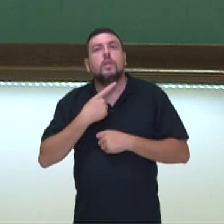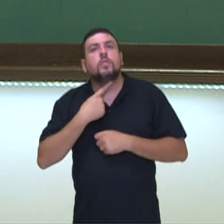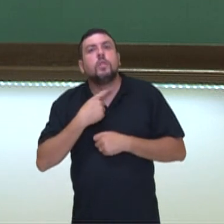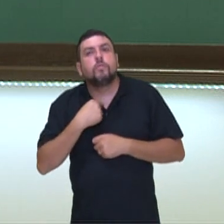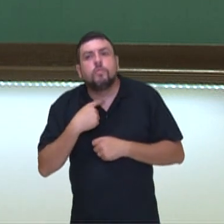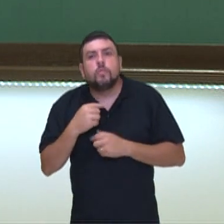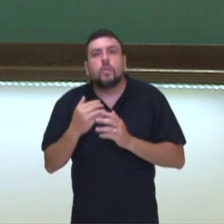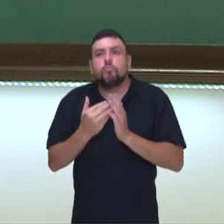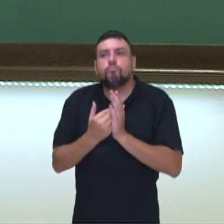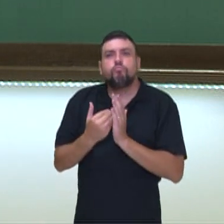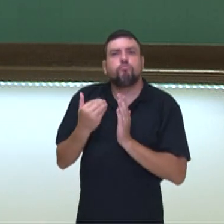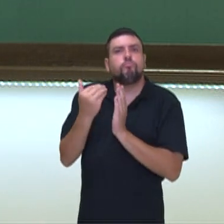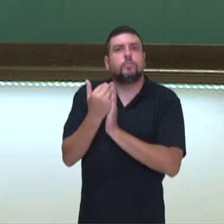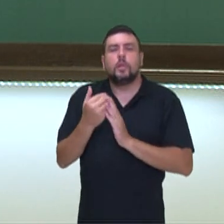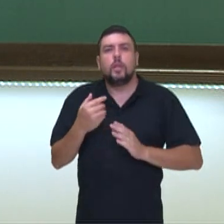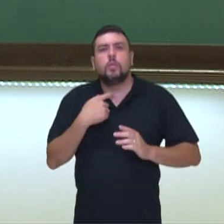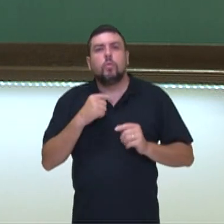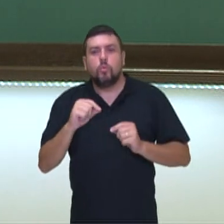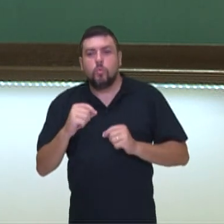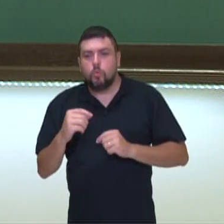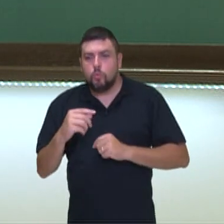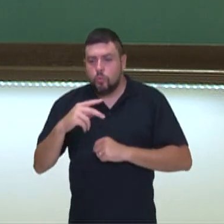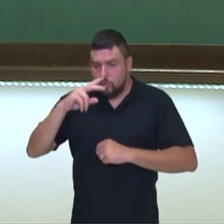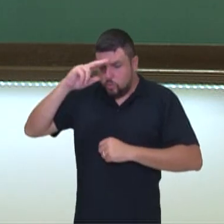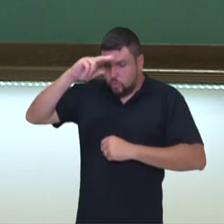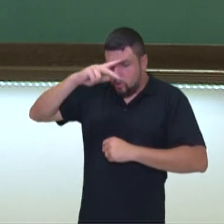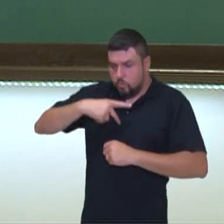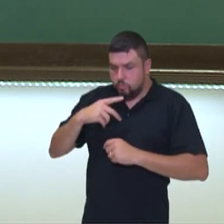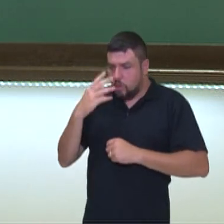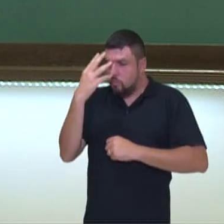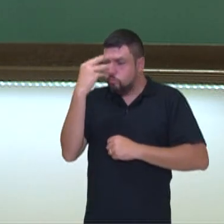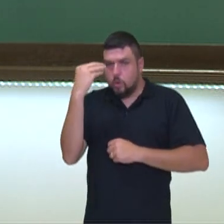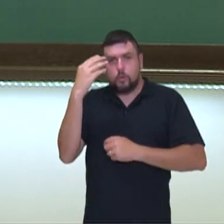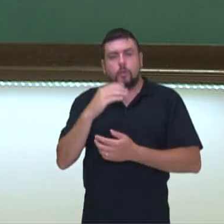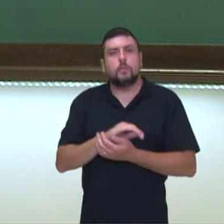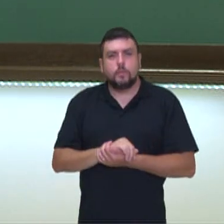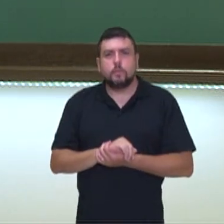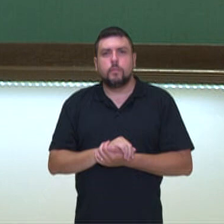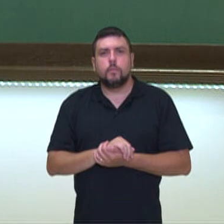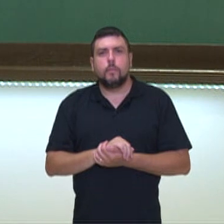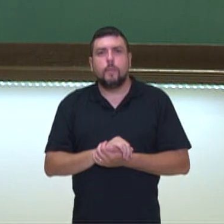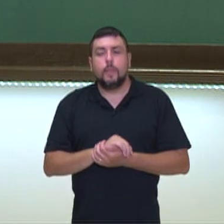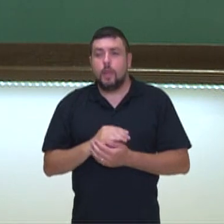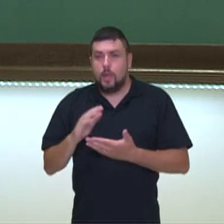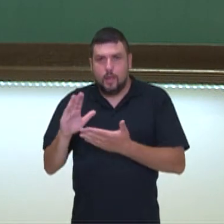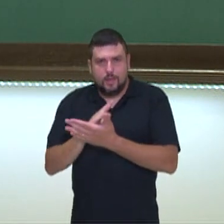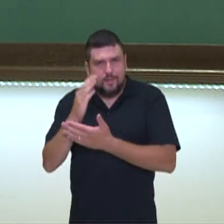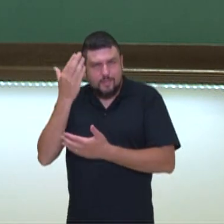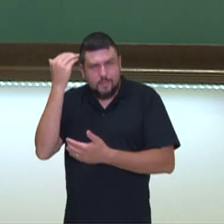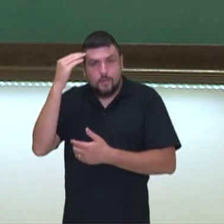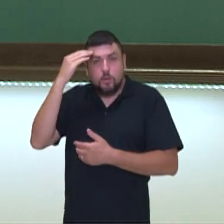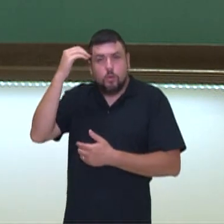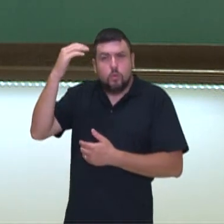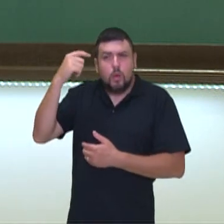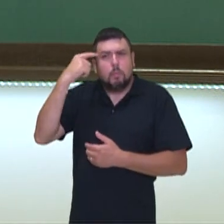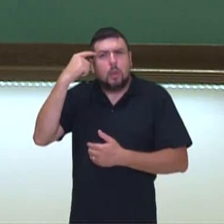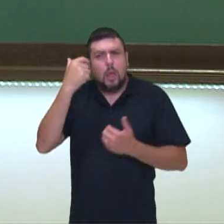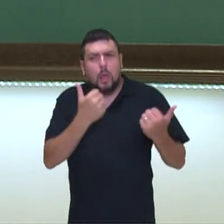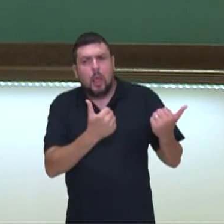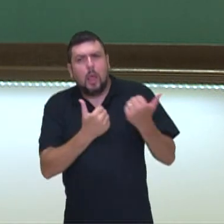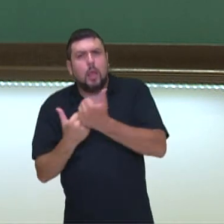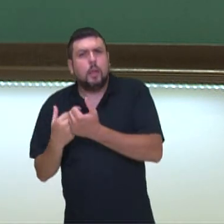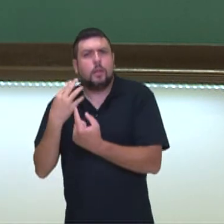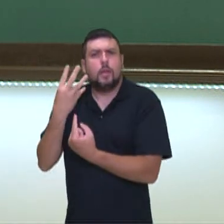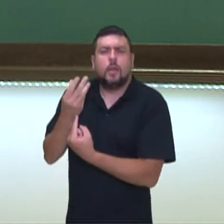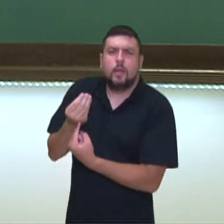anseio de eternizar a própria imagem, ok? E os artistas acharam que aquilo ia substituir a arte. Só que a